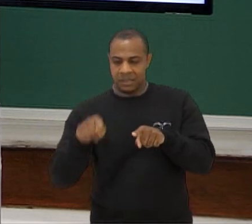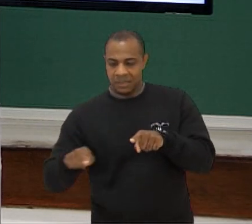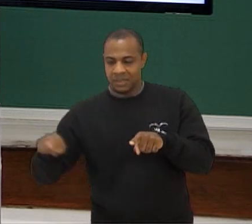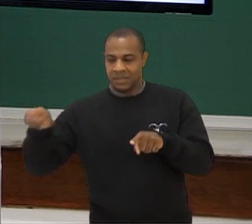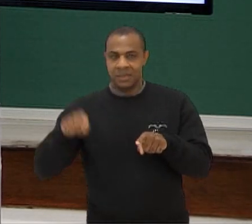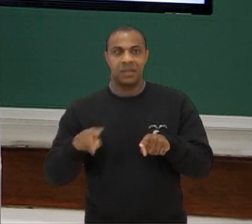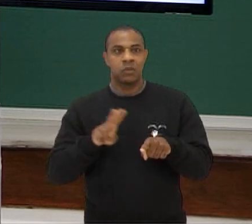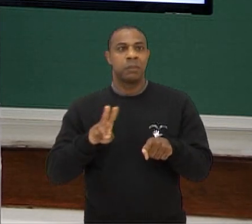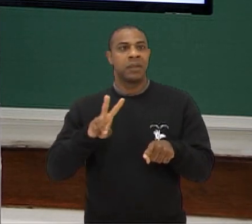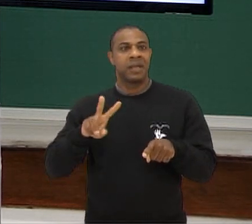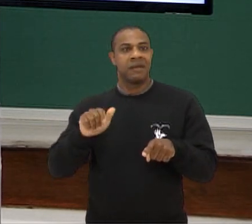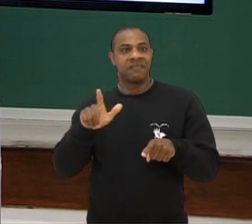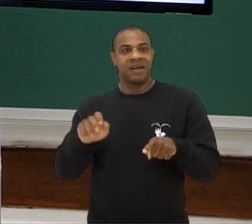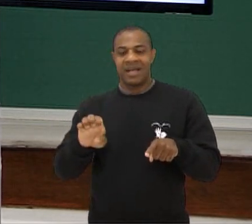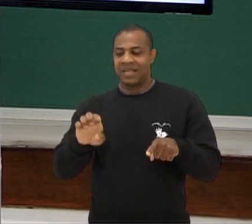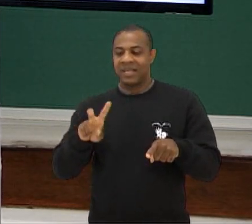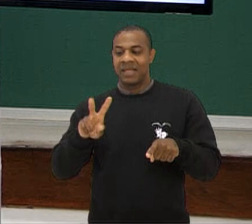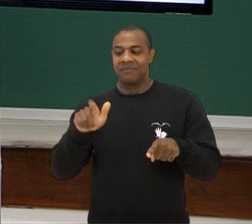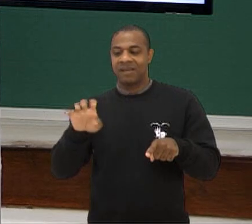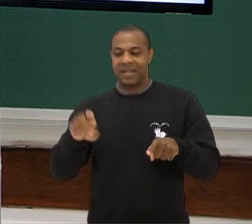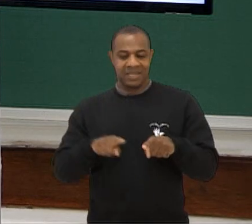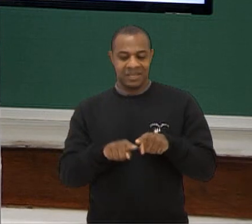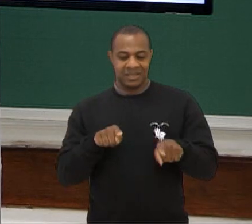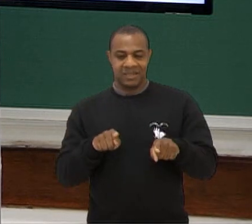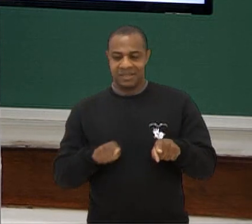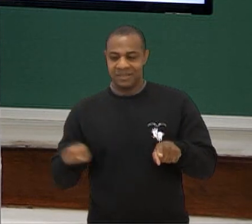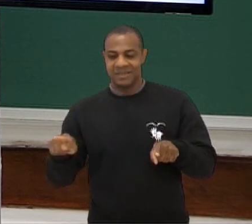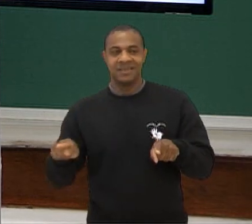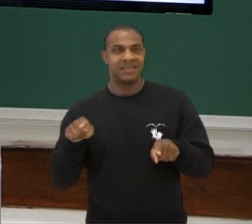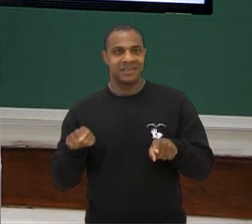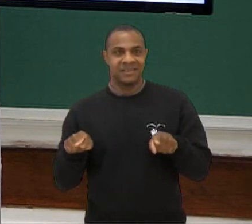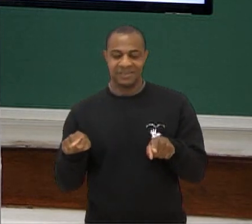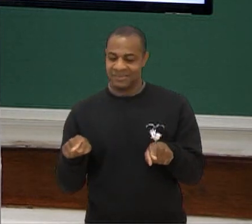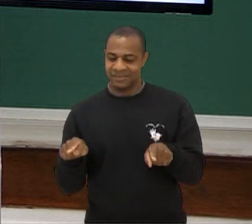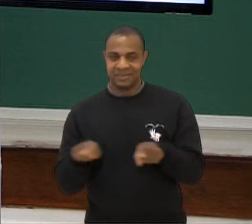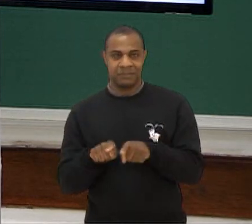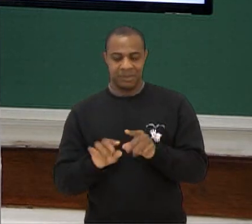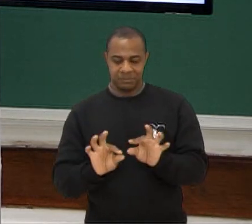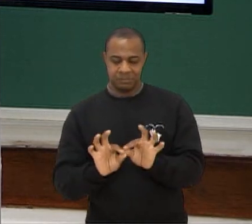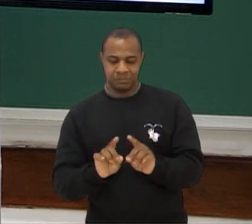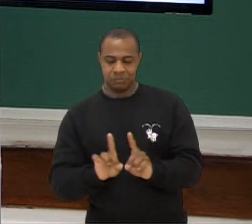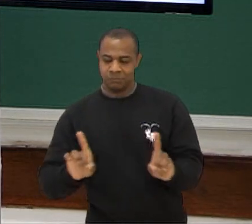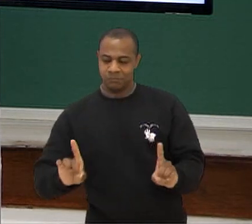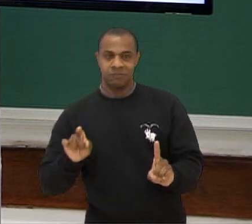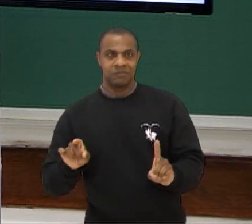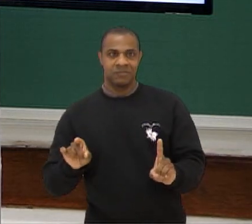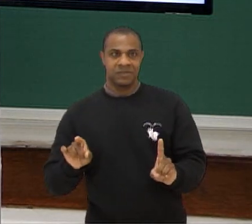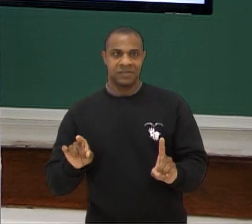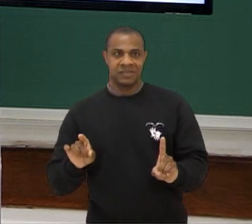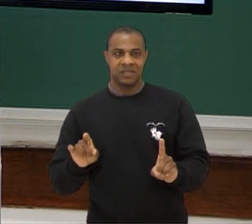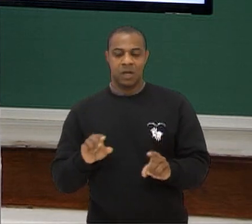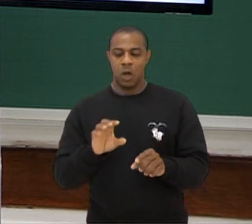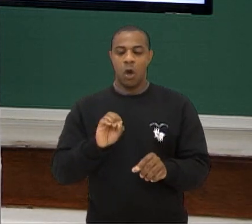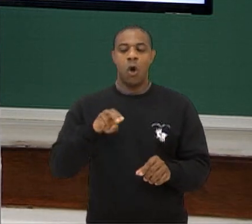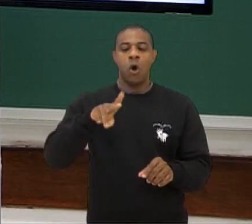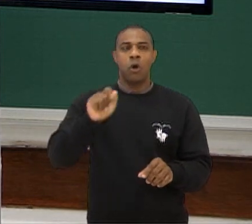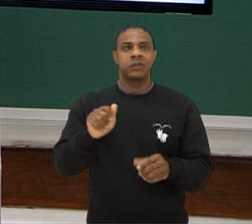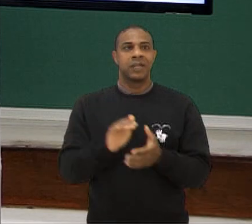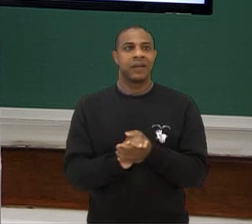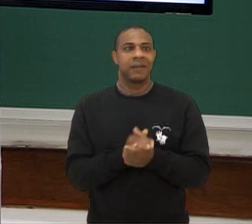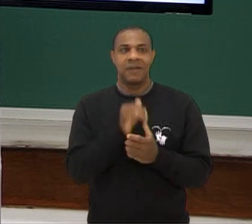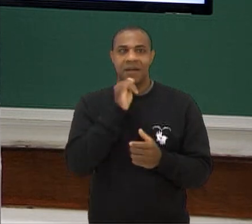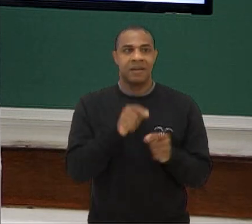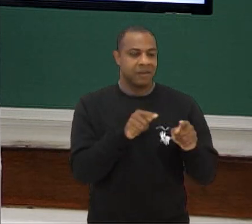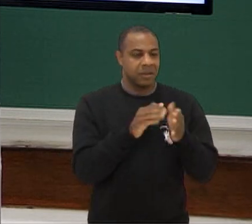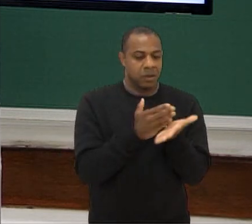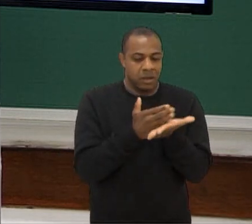vale até o próximo vale, a gente também tem a denominação como comprimento de onda, certo? Se você pega nesse ponto